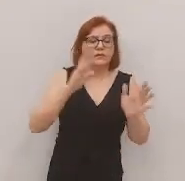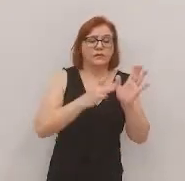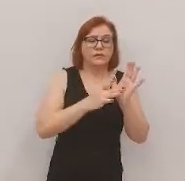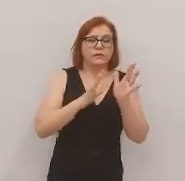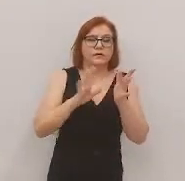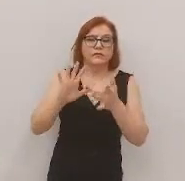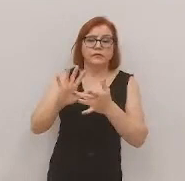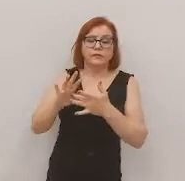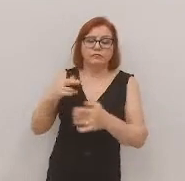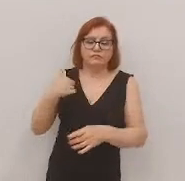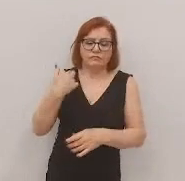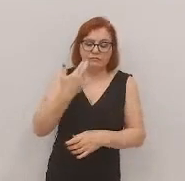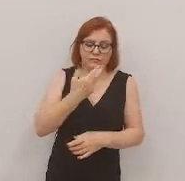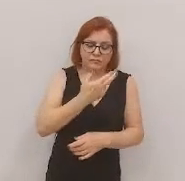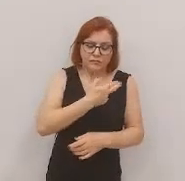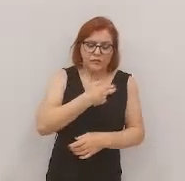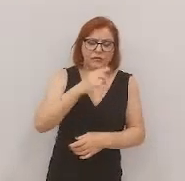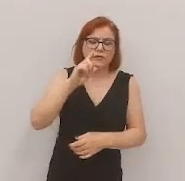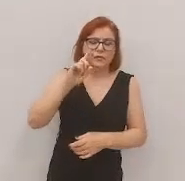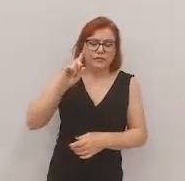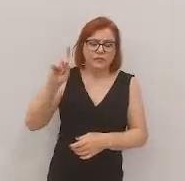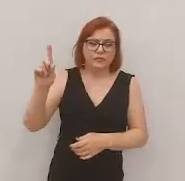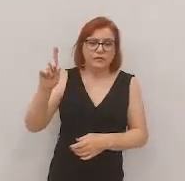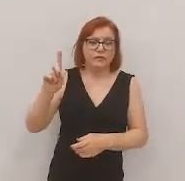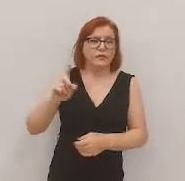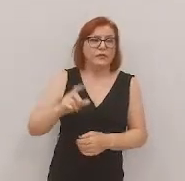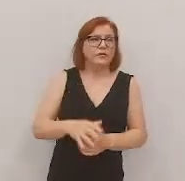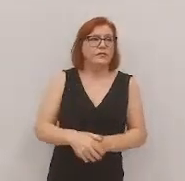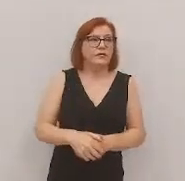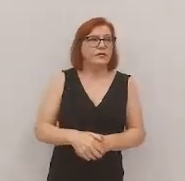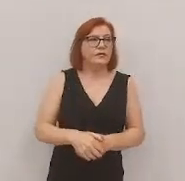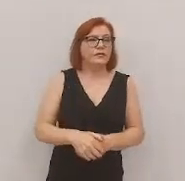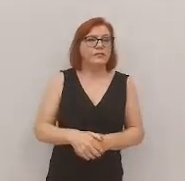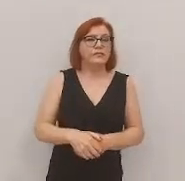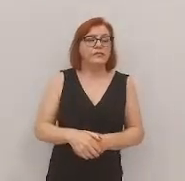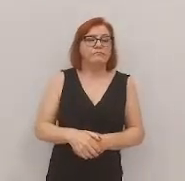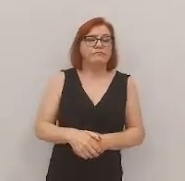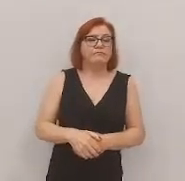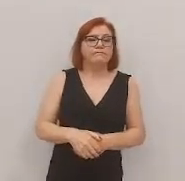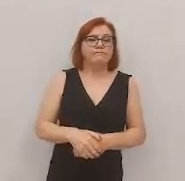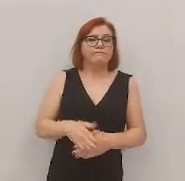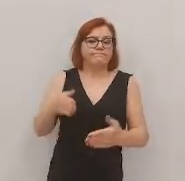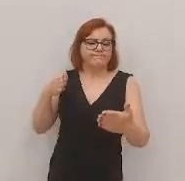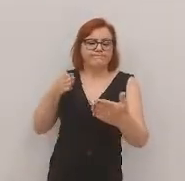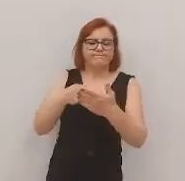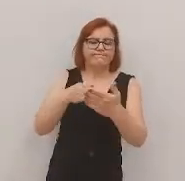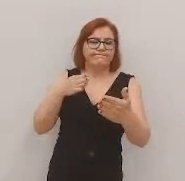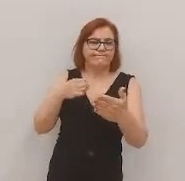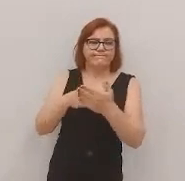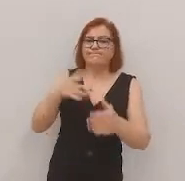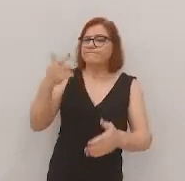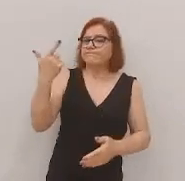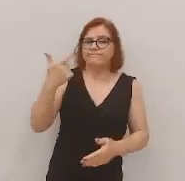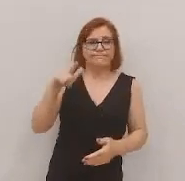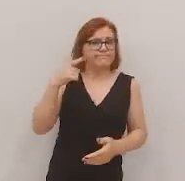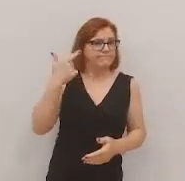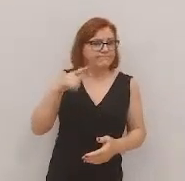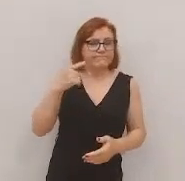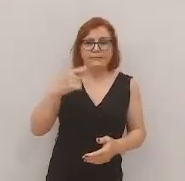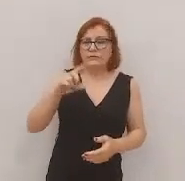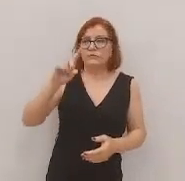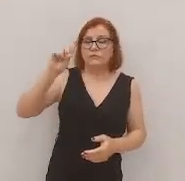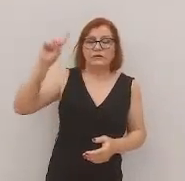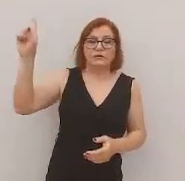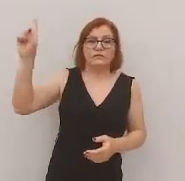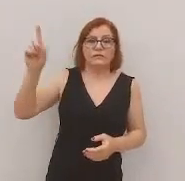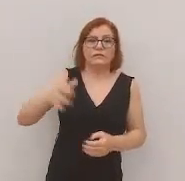é o nosso Deus. Não tem obstáculo nenhum para Ele.